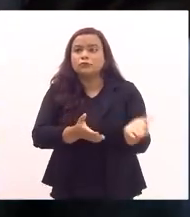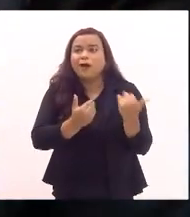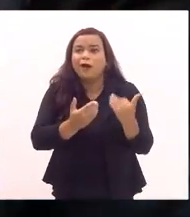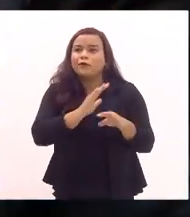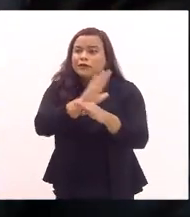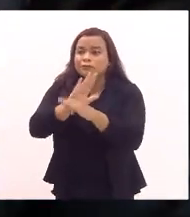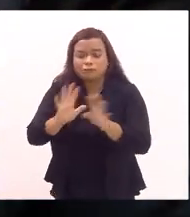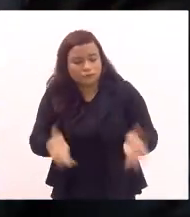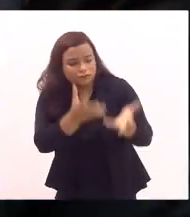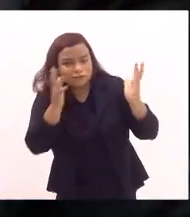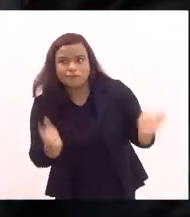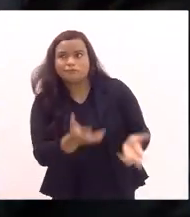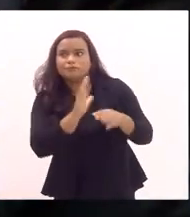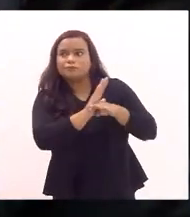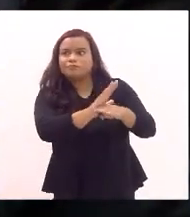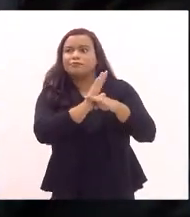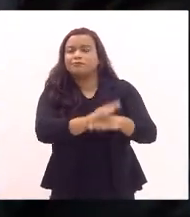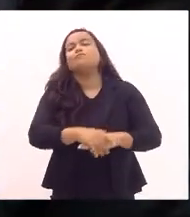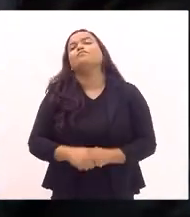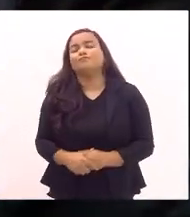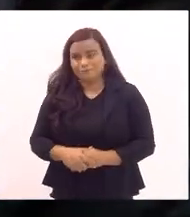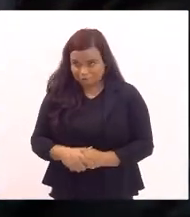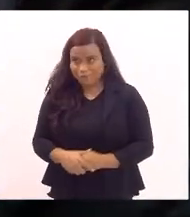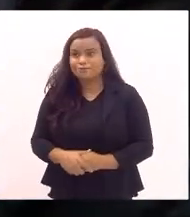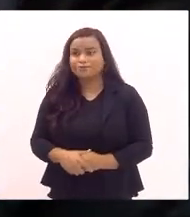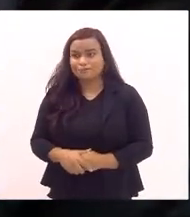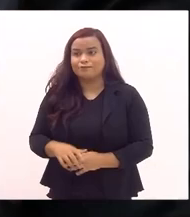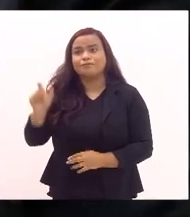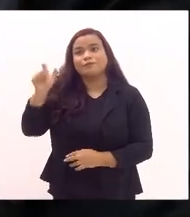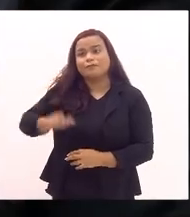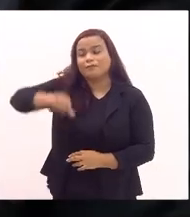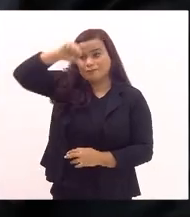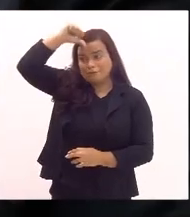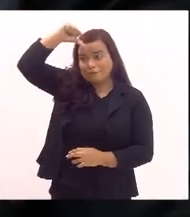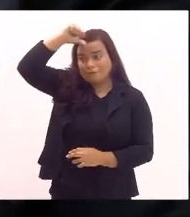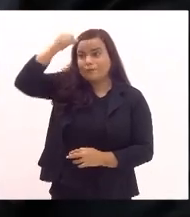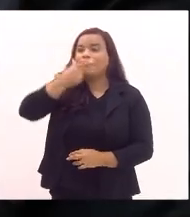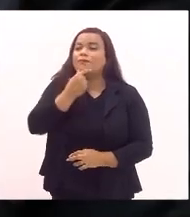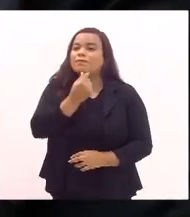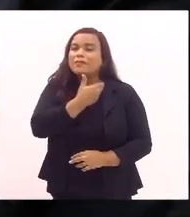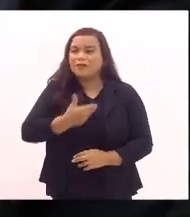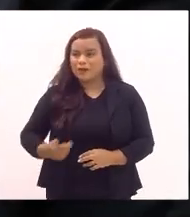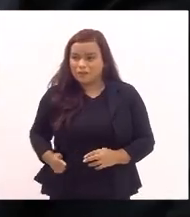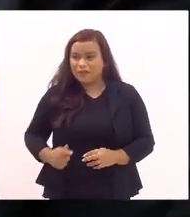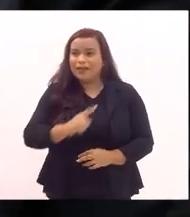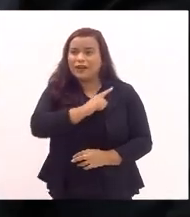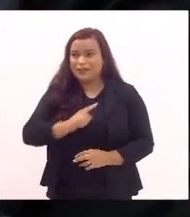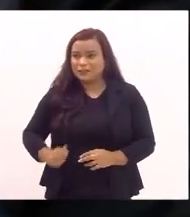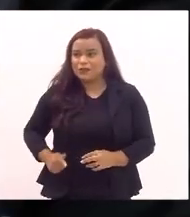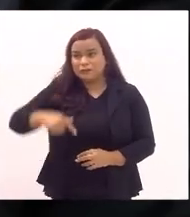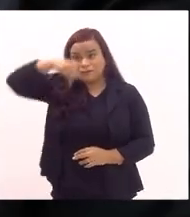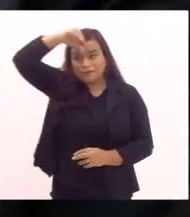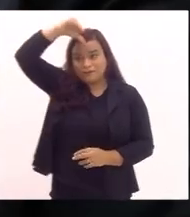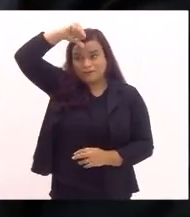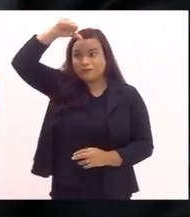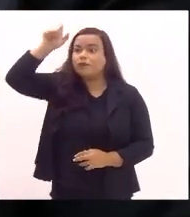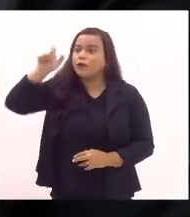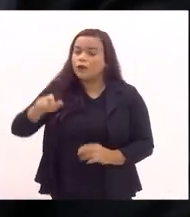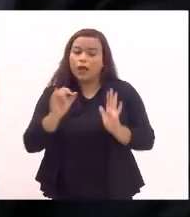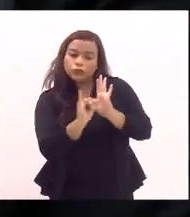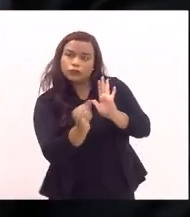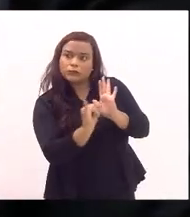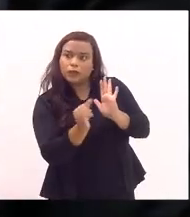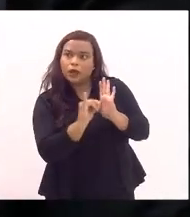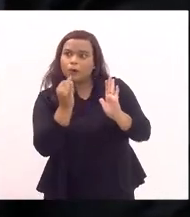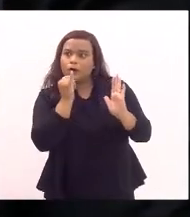juventude é fomento que o governador Cláudio Castro pegue o exemplo do edital e replique ele